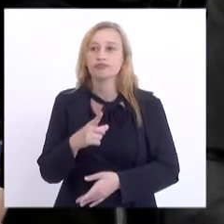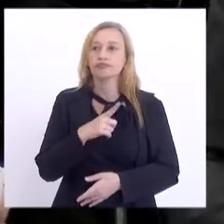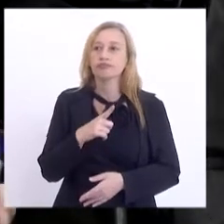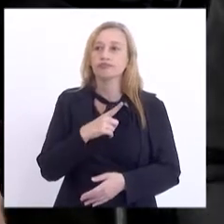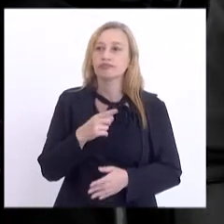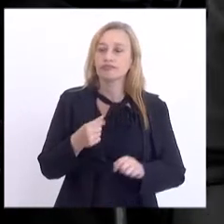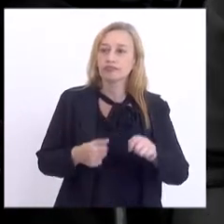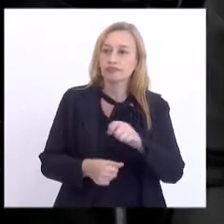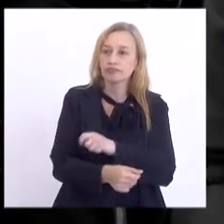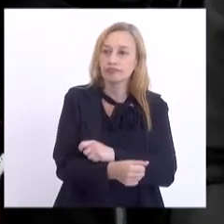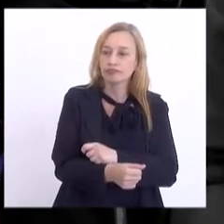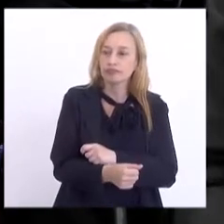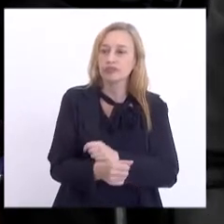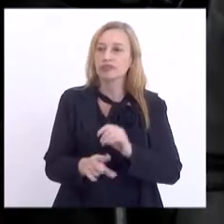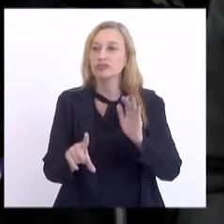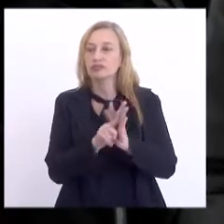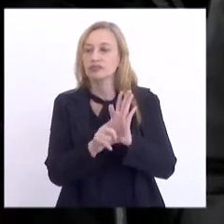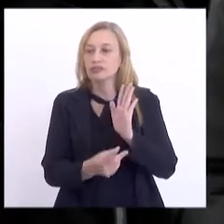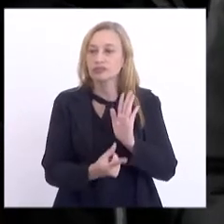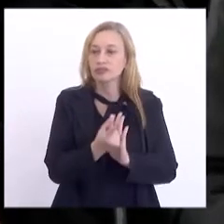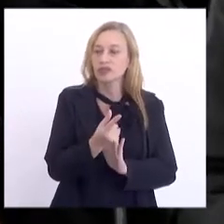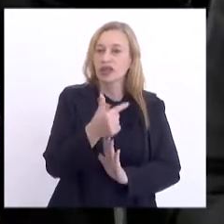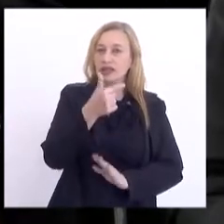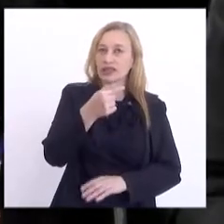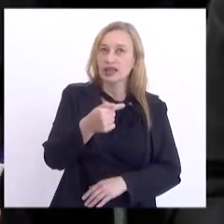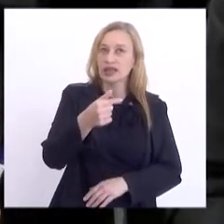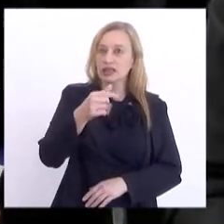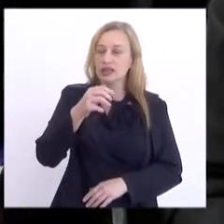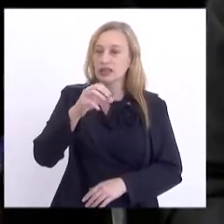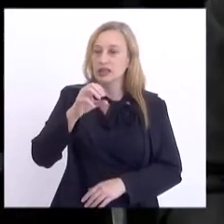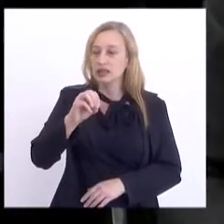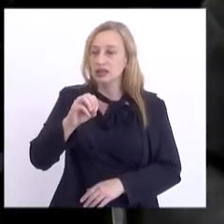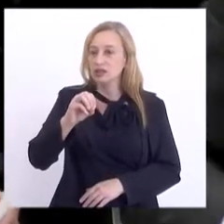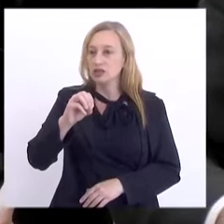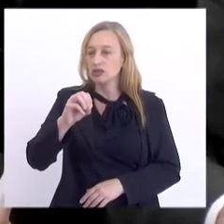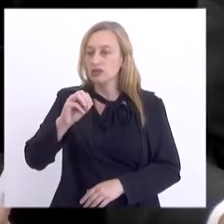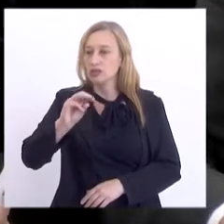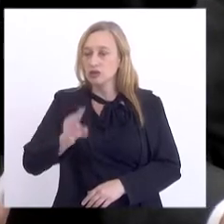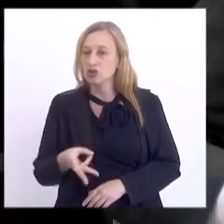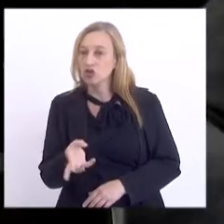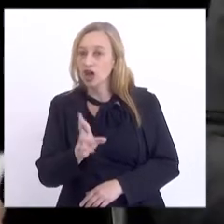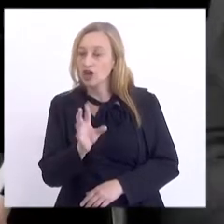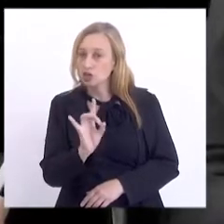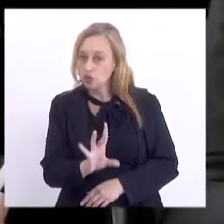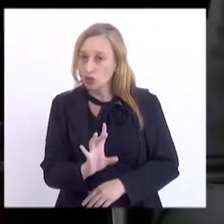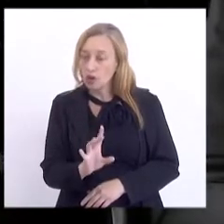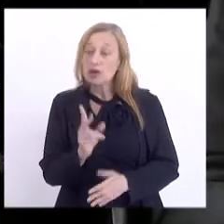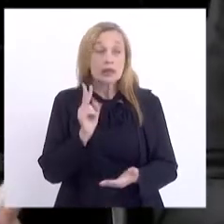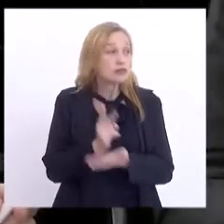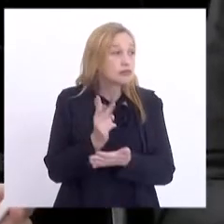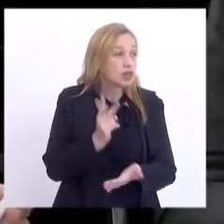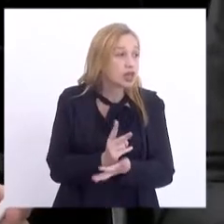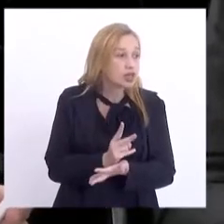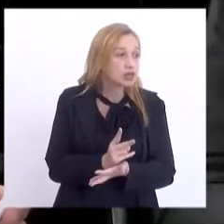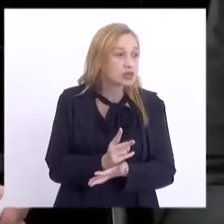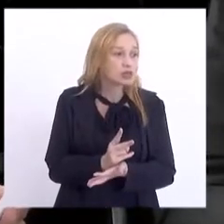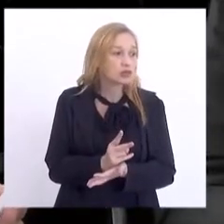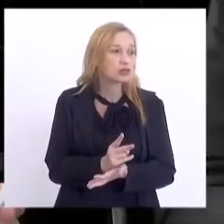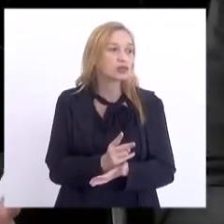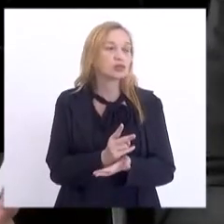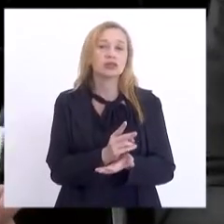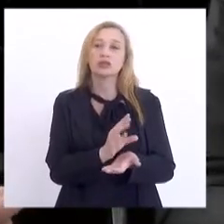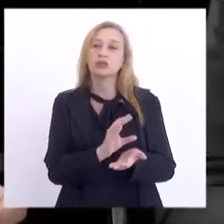temos para investimento na lua 700 milhões de reais apenas e que mesmo assim eles estavam